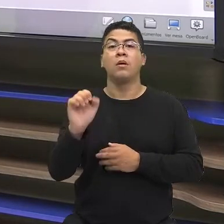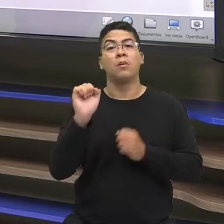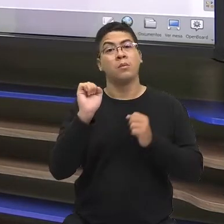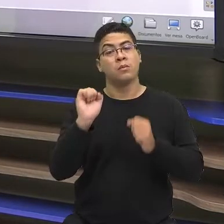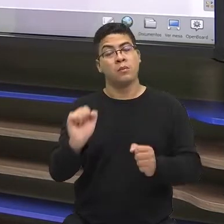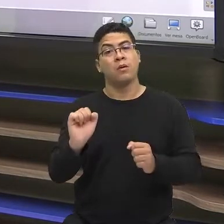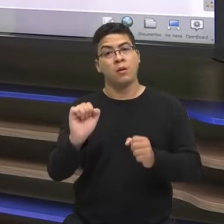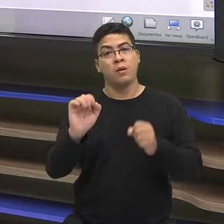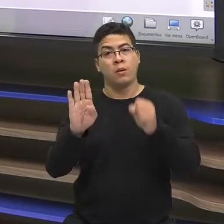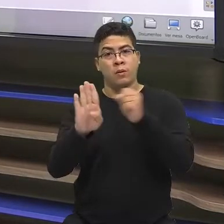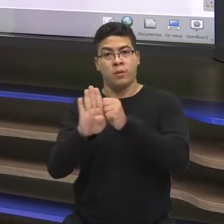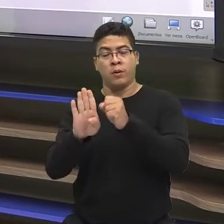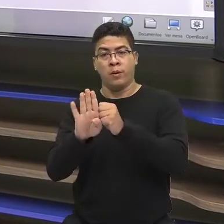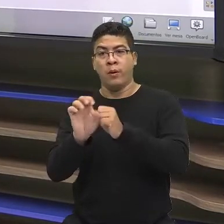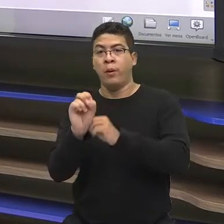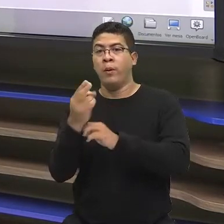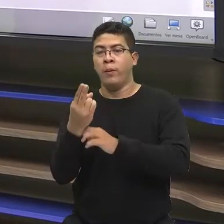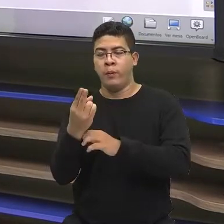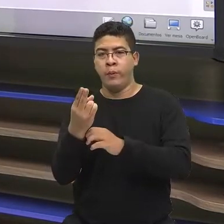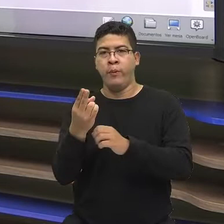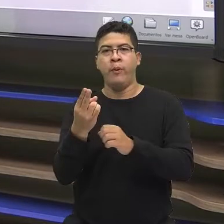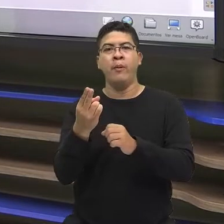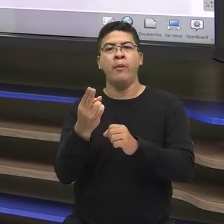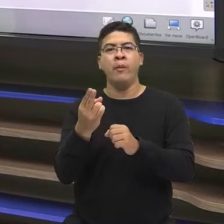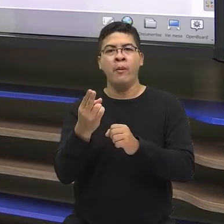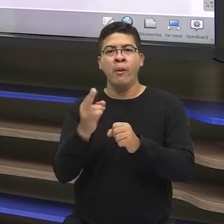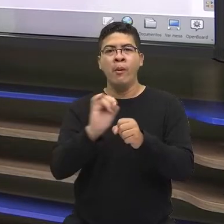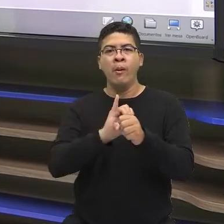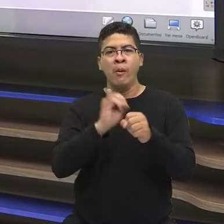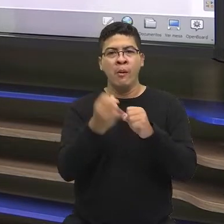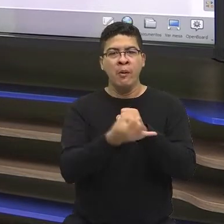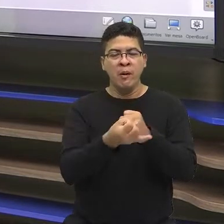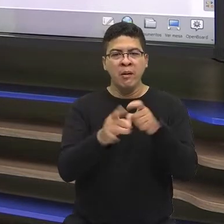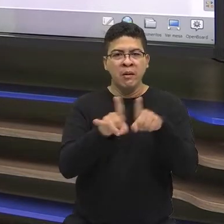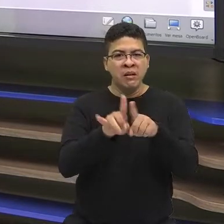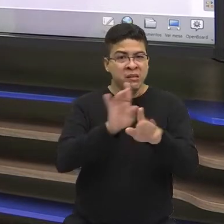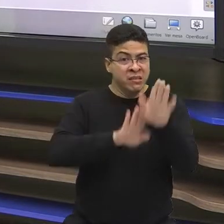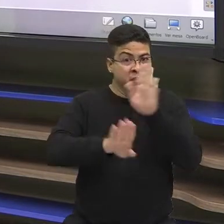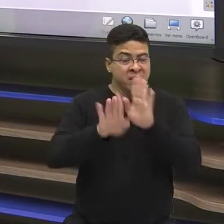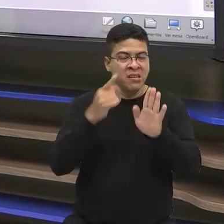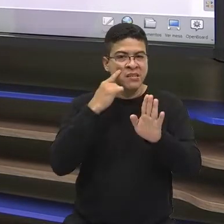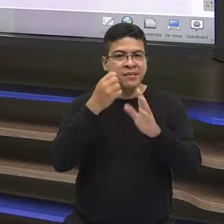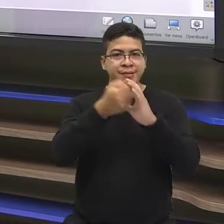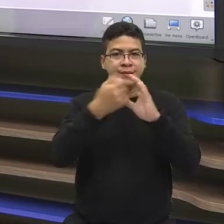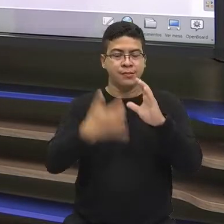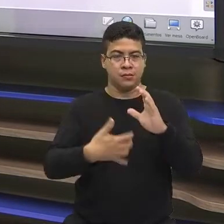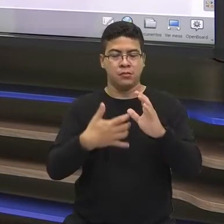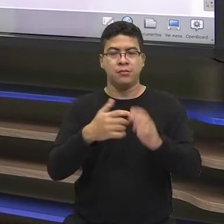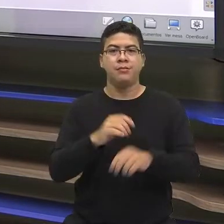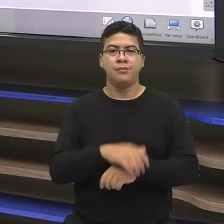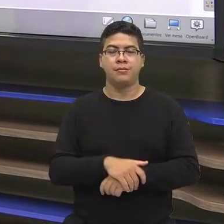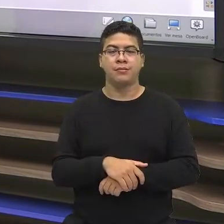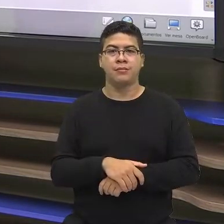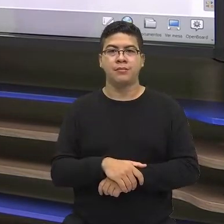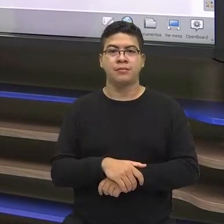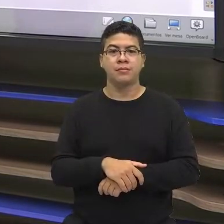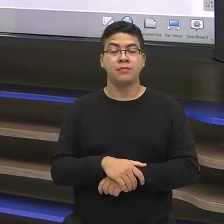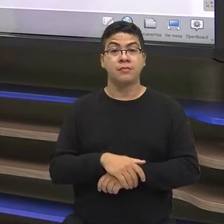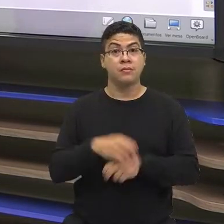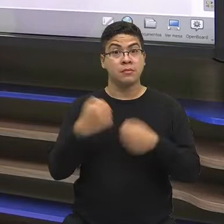um adjetivo, uma característica de alguém. Então, notem aí que você tem que observar